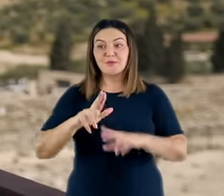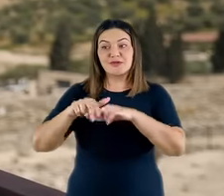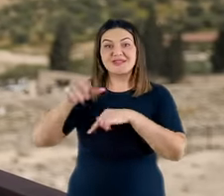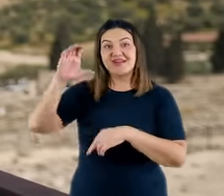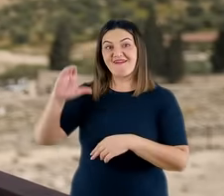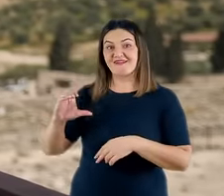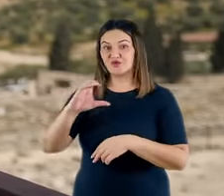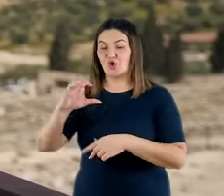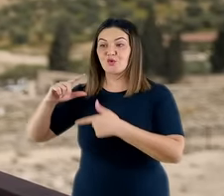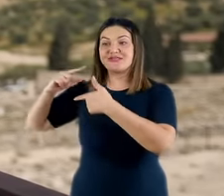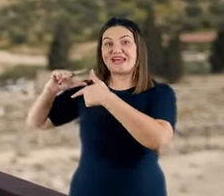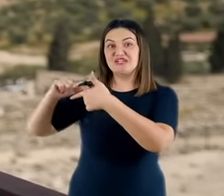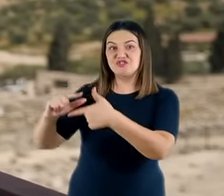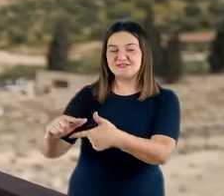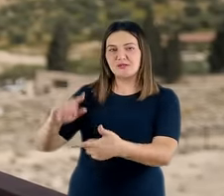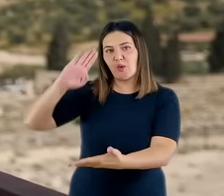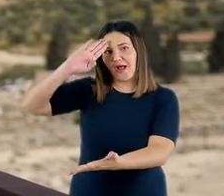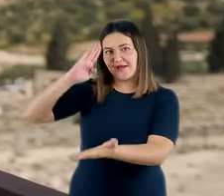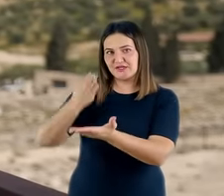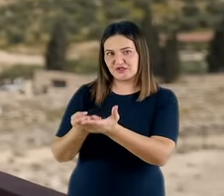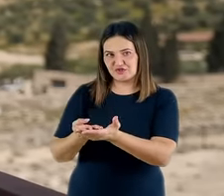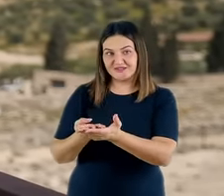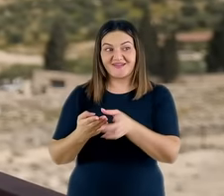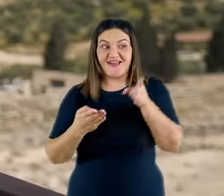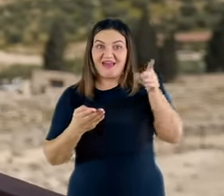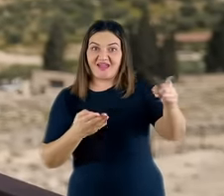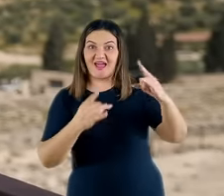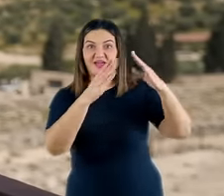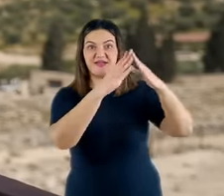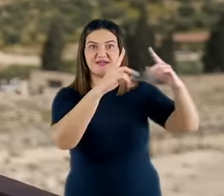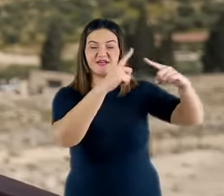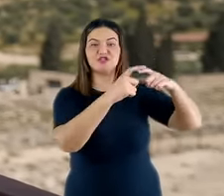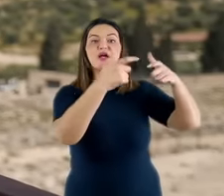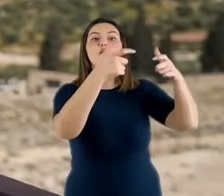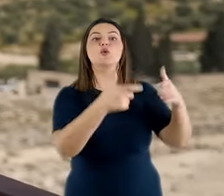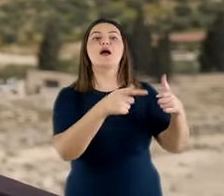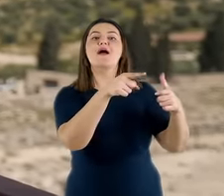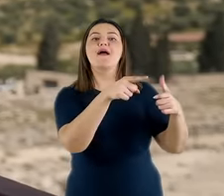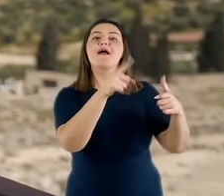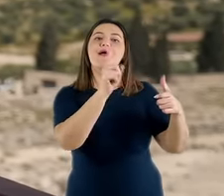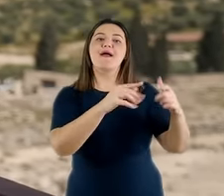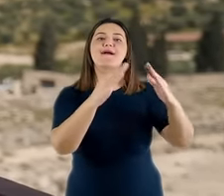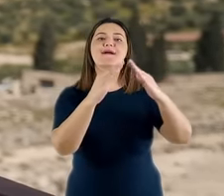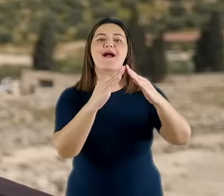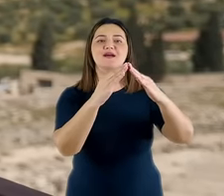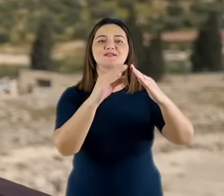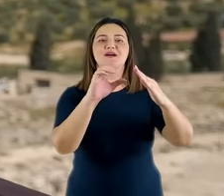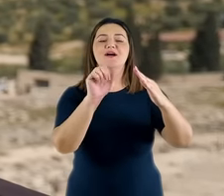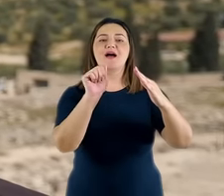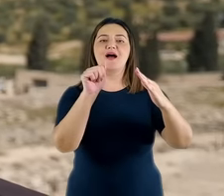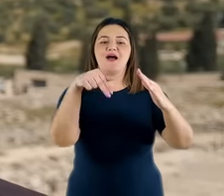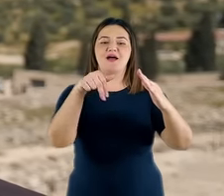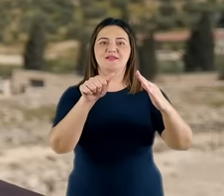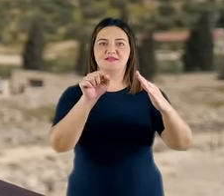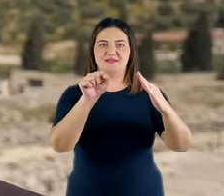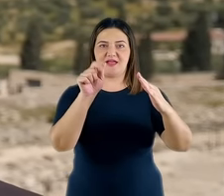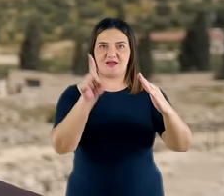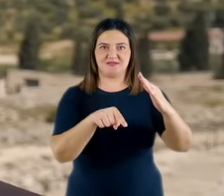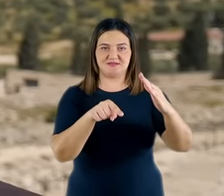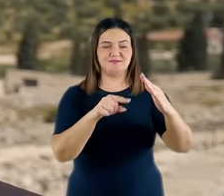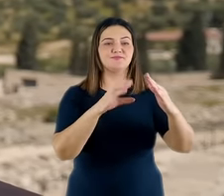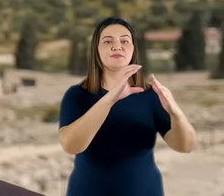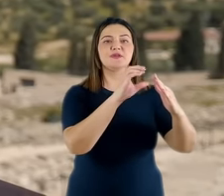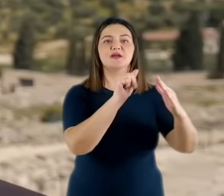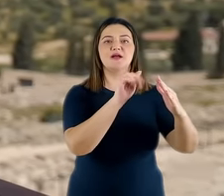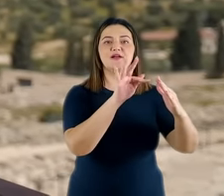pela tradição religiosa, é dito que ali seria o lugar da casa de Anás e Caifás, onde